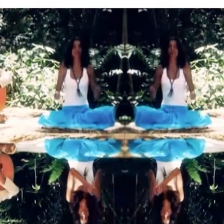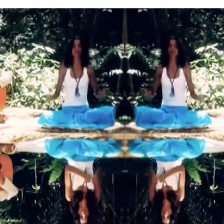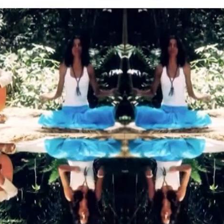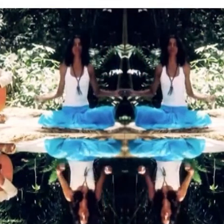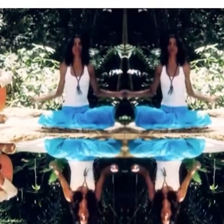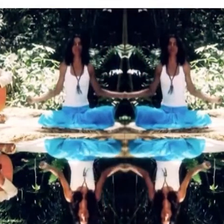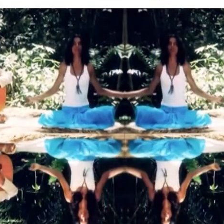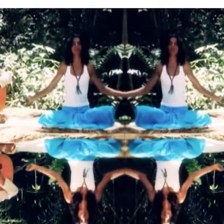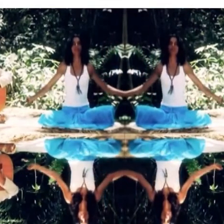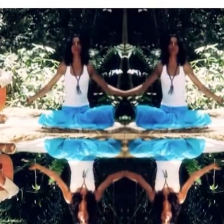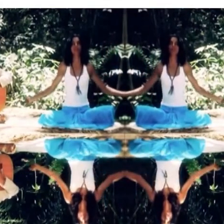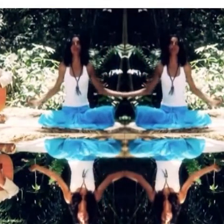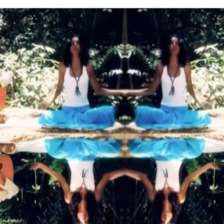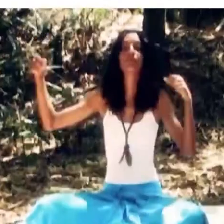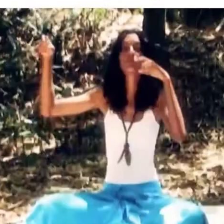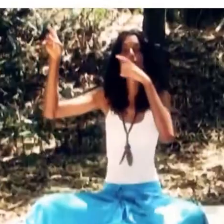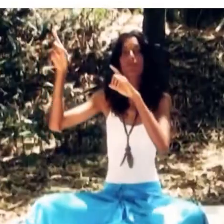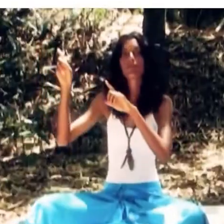o infinito.